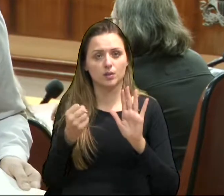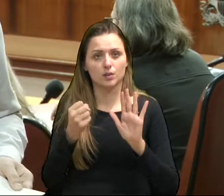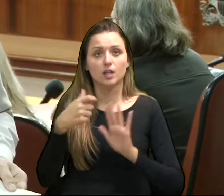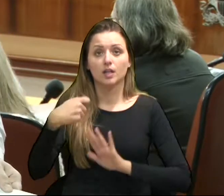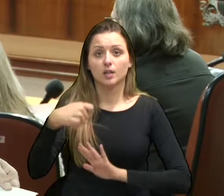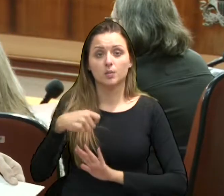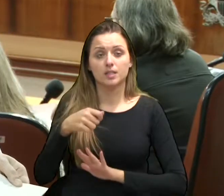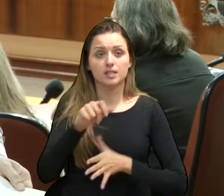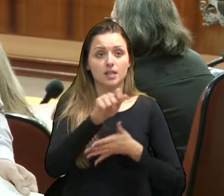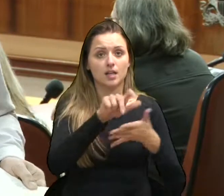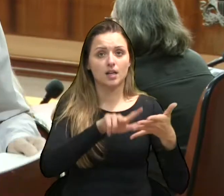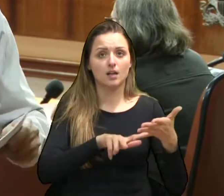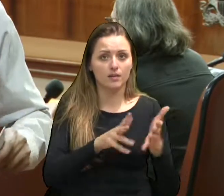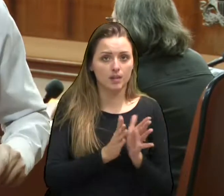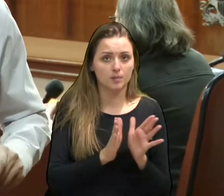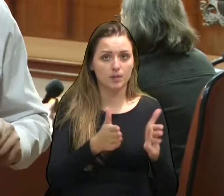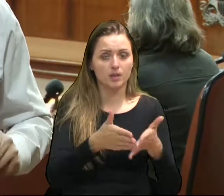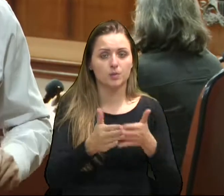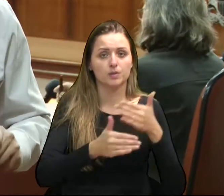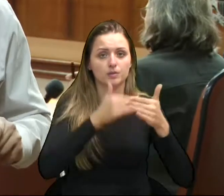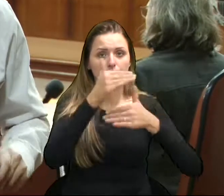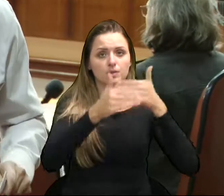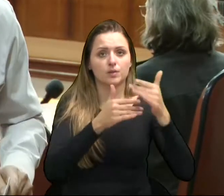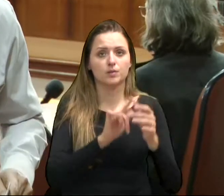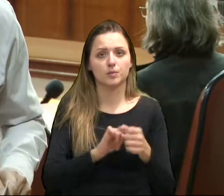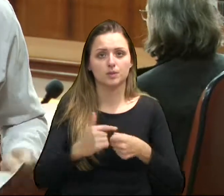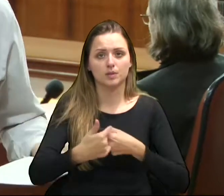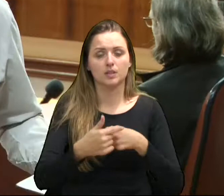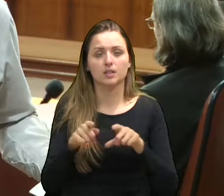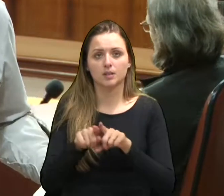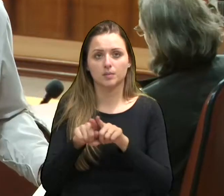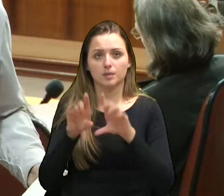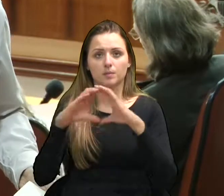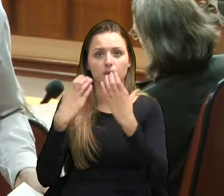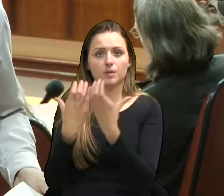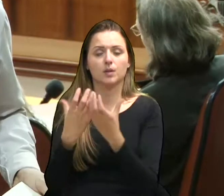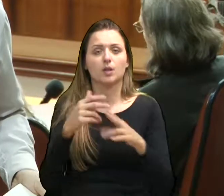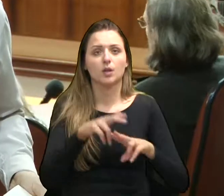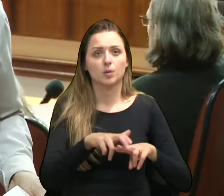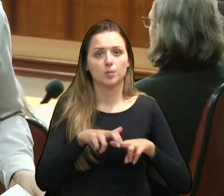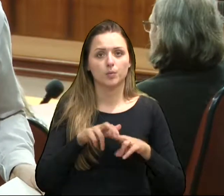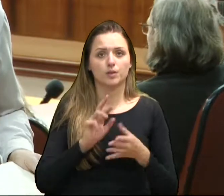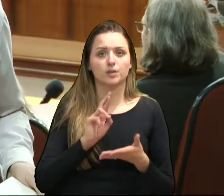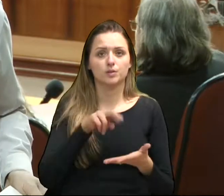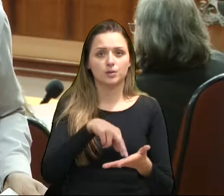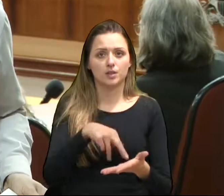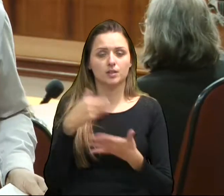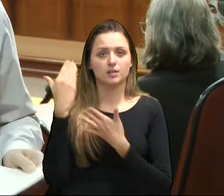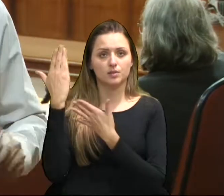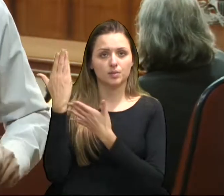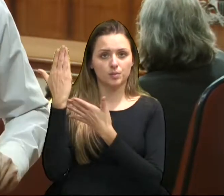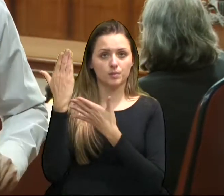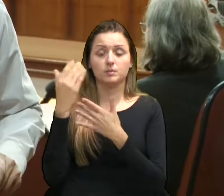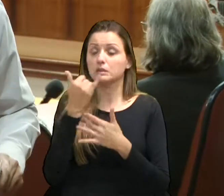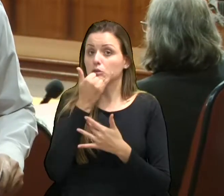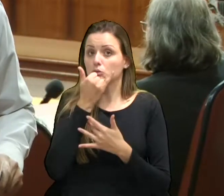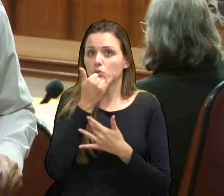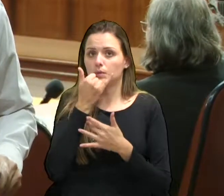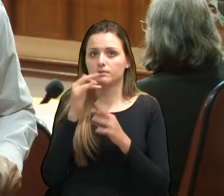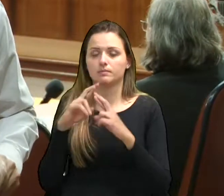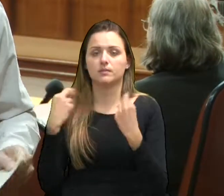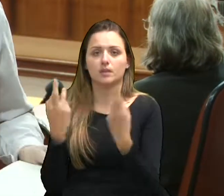ser analisada pela Comissão de Desenvolvimento Urbano e também pela comunidade. Por isso, a realização desta audiência. A audiência que